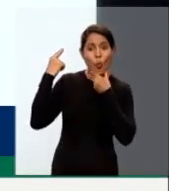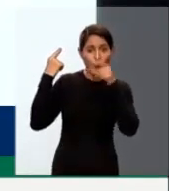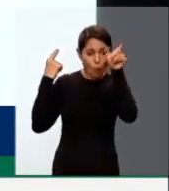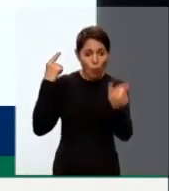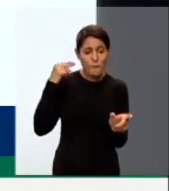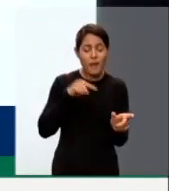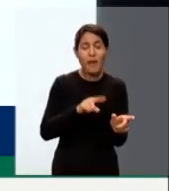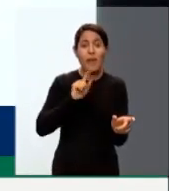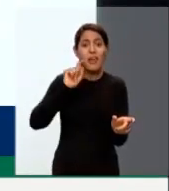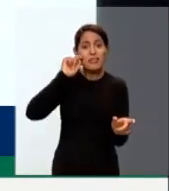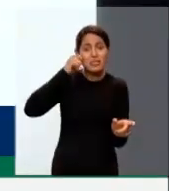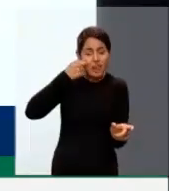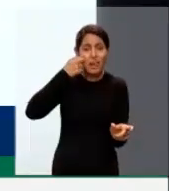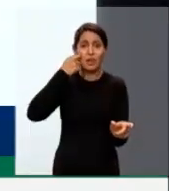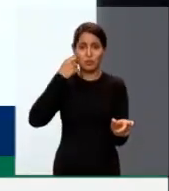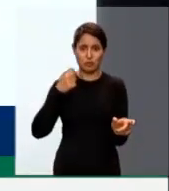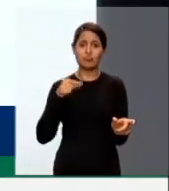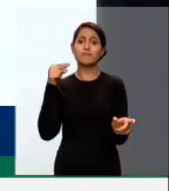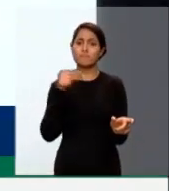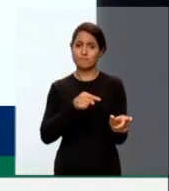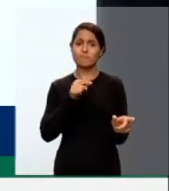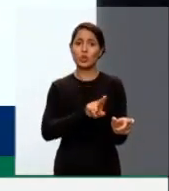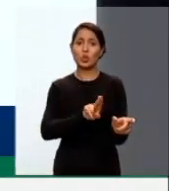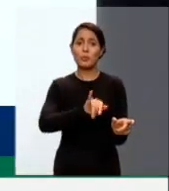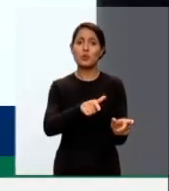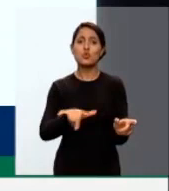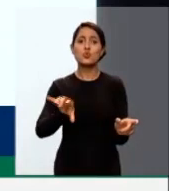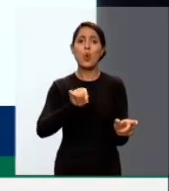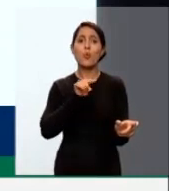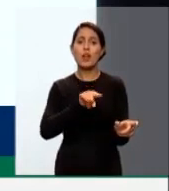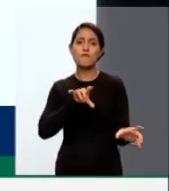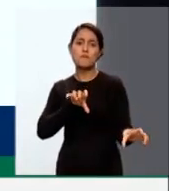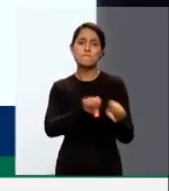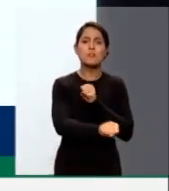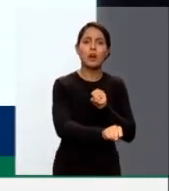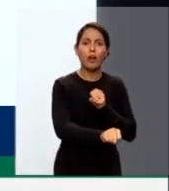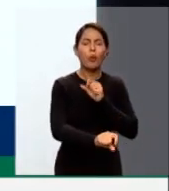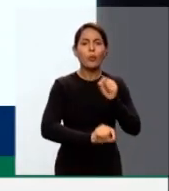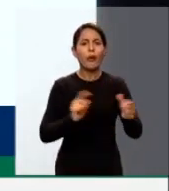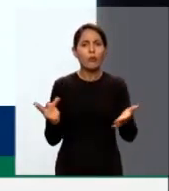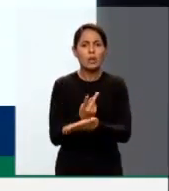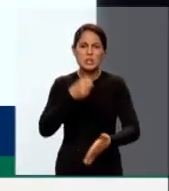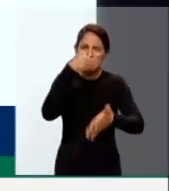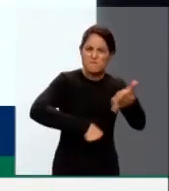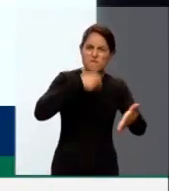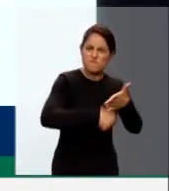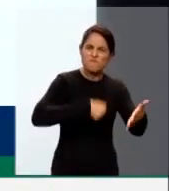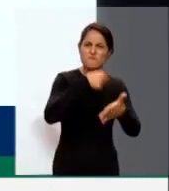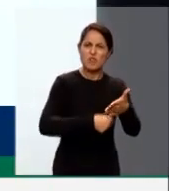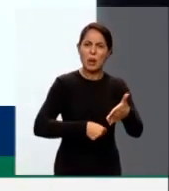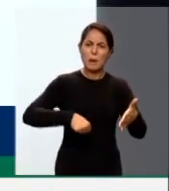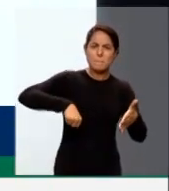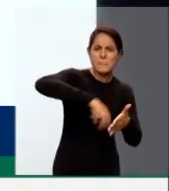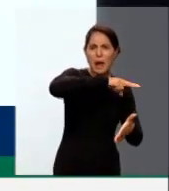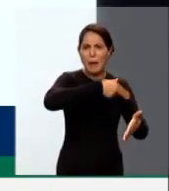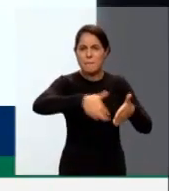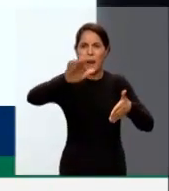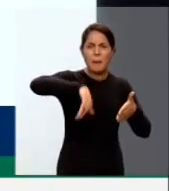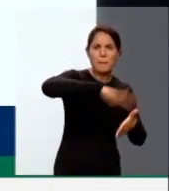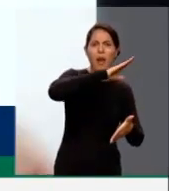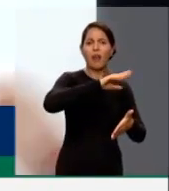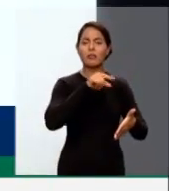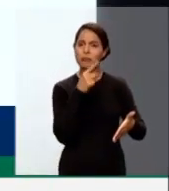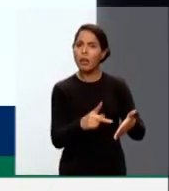homem negro, João Alberto Silveira Freitas, foi assassinado a socos e pontapés num